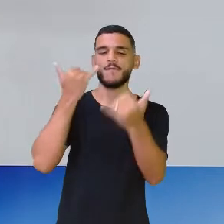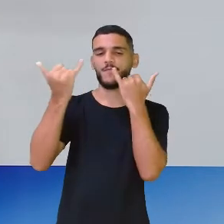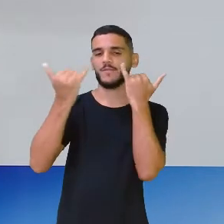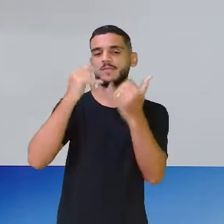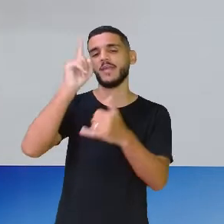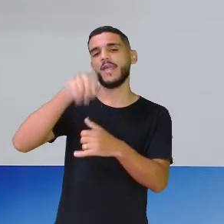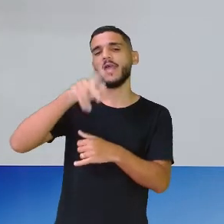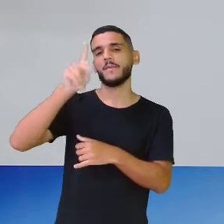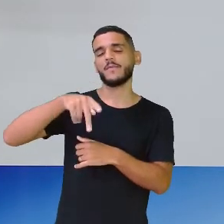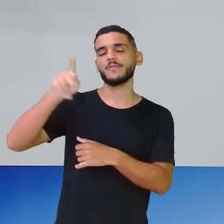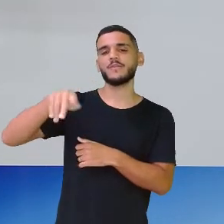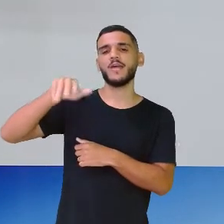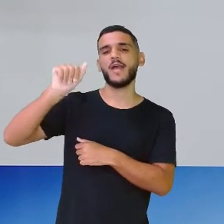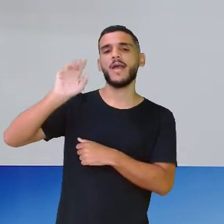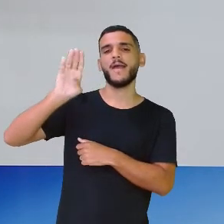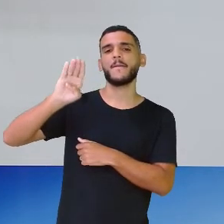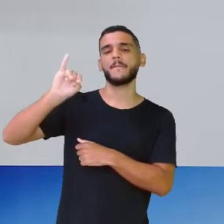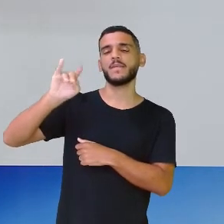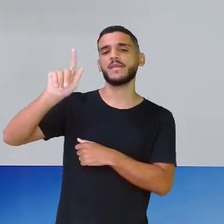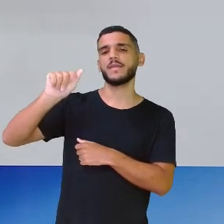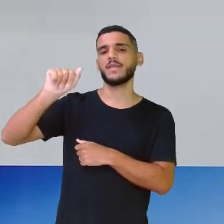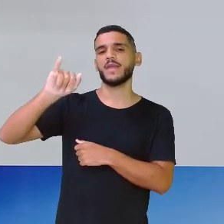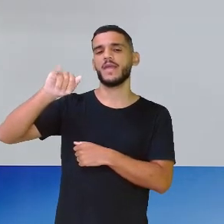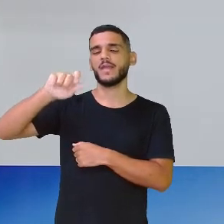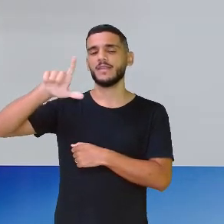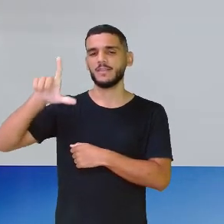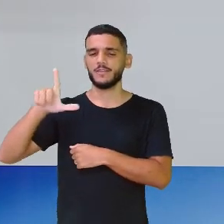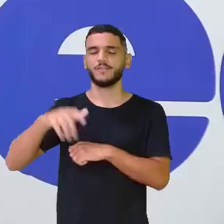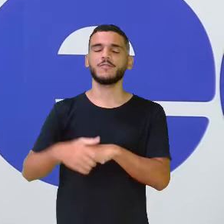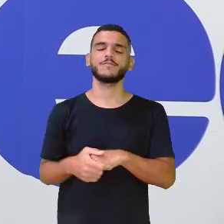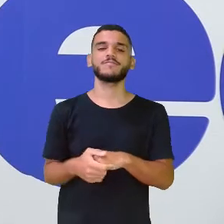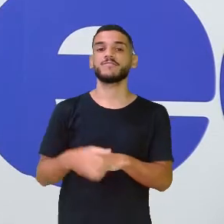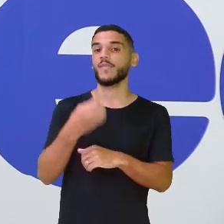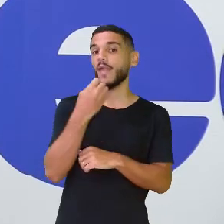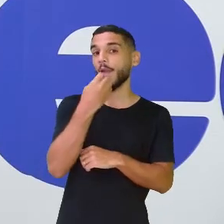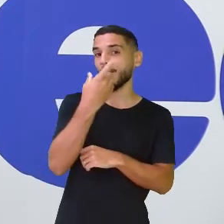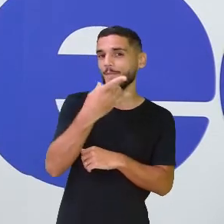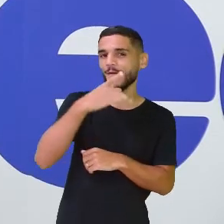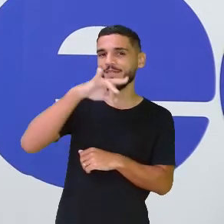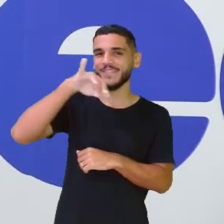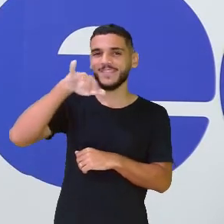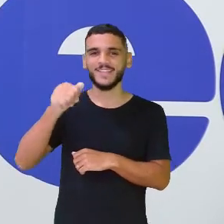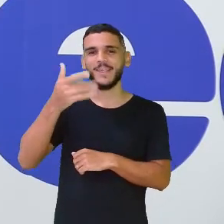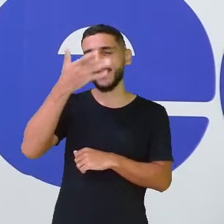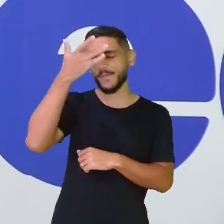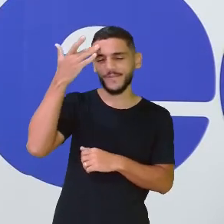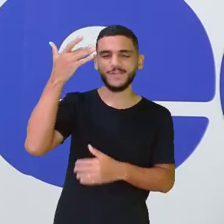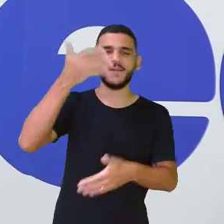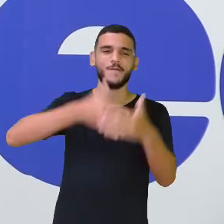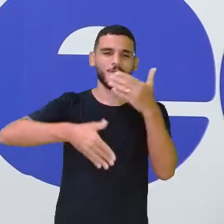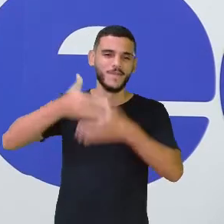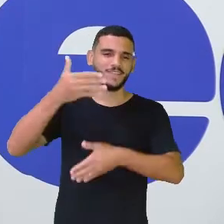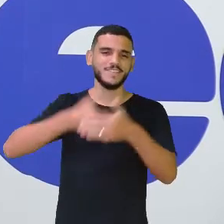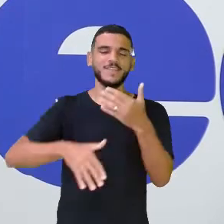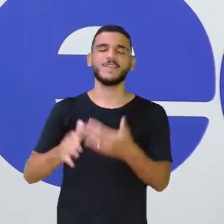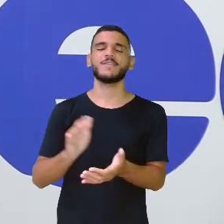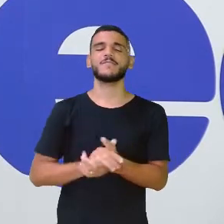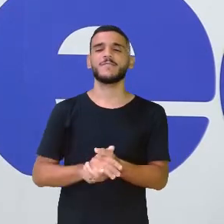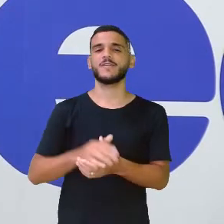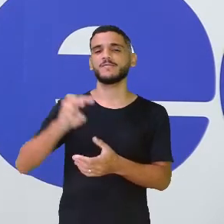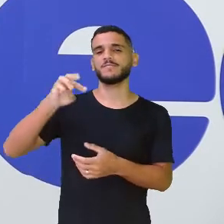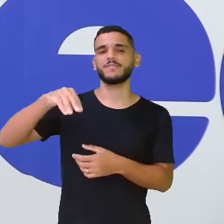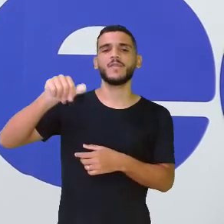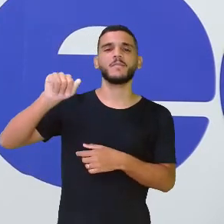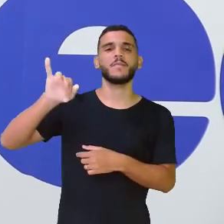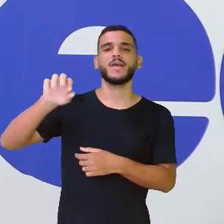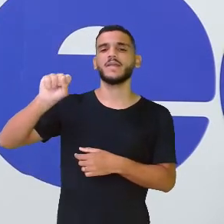está aqui na interação. E aí, professora? Bom dia, já tem aqui muita gente te dando bom dia, viu? Maísa,